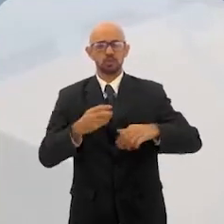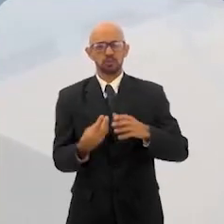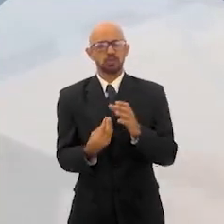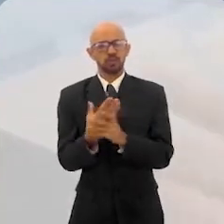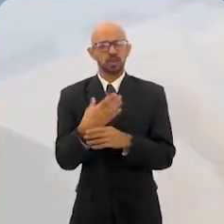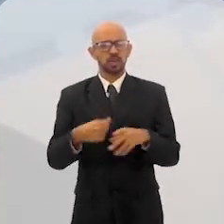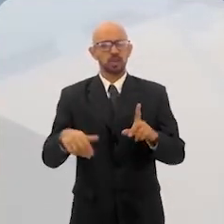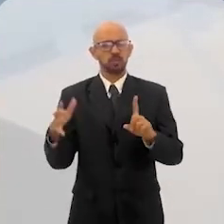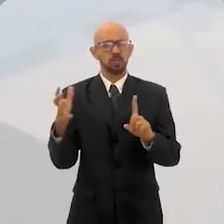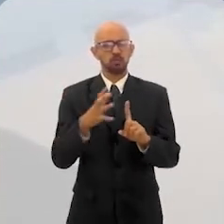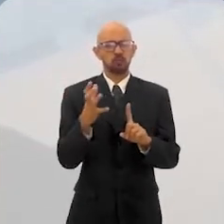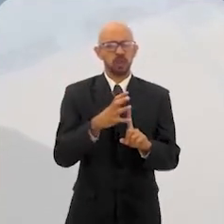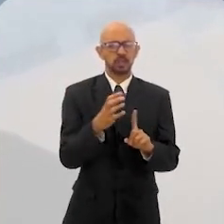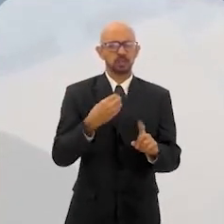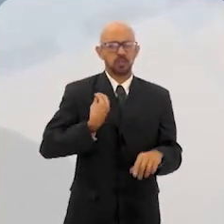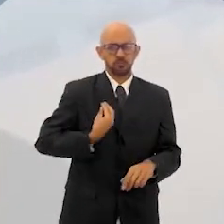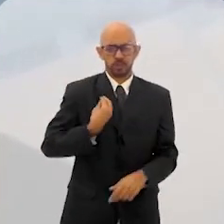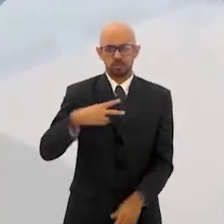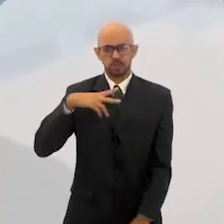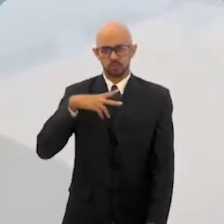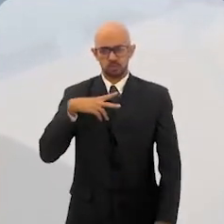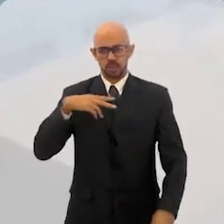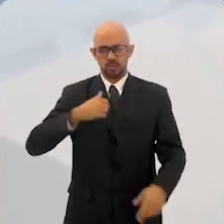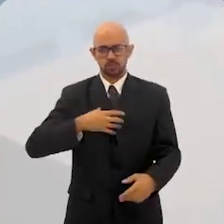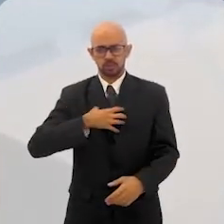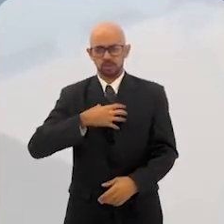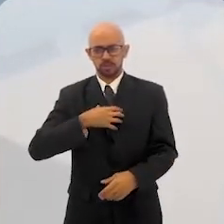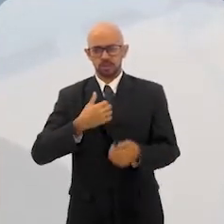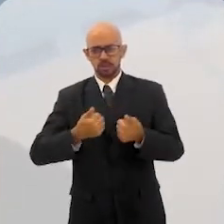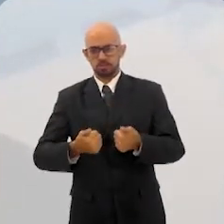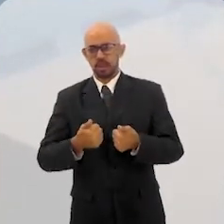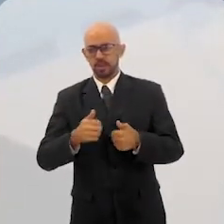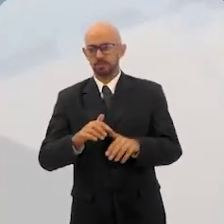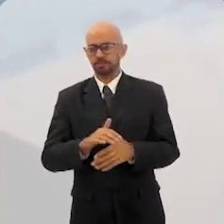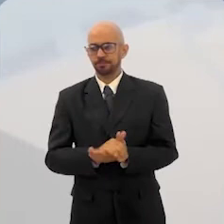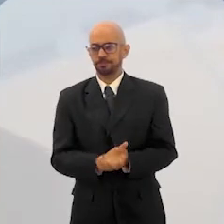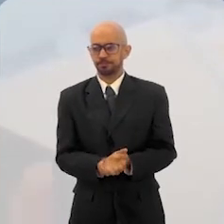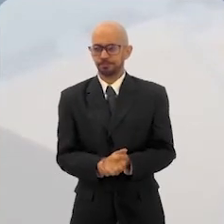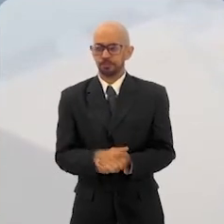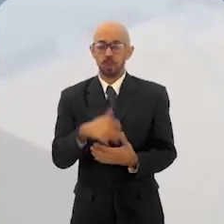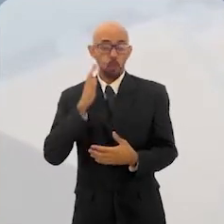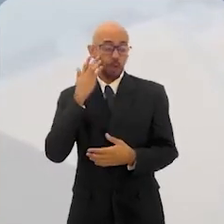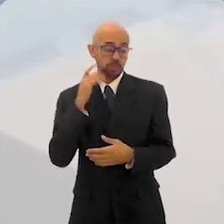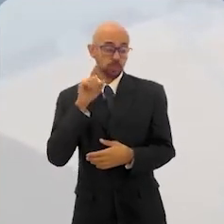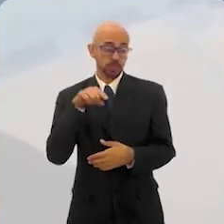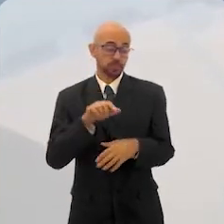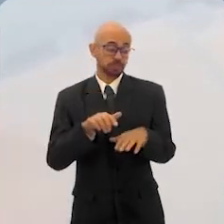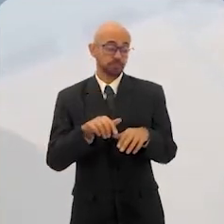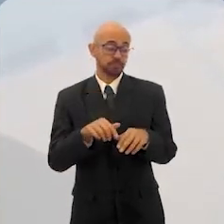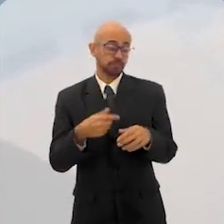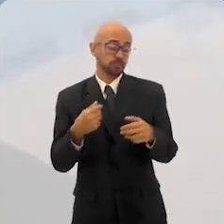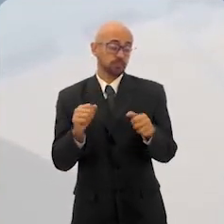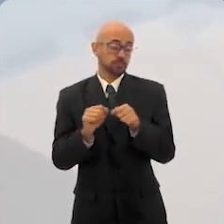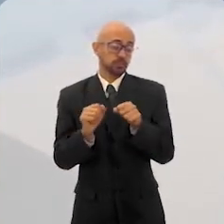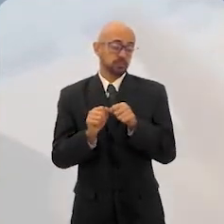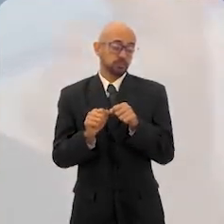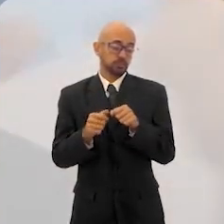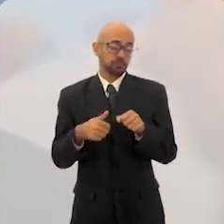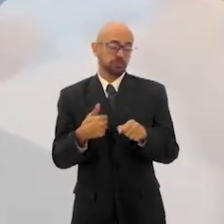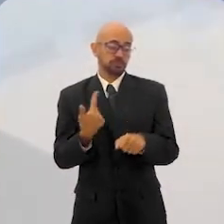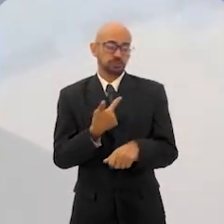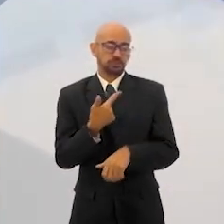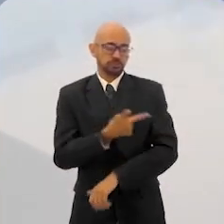vida pessoal, de você ficar bem, né? De você estar bem. E eu acho que é um pouco isso que faz a gente ter o hábito,